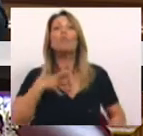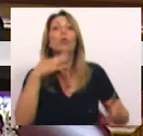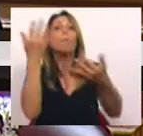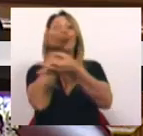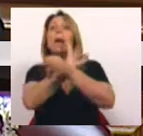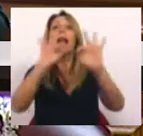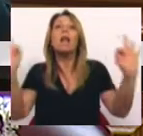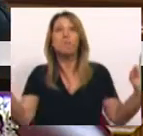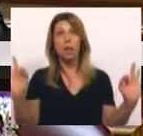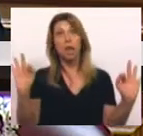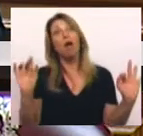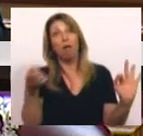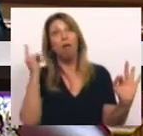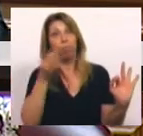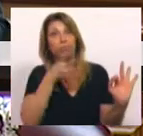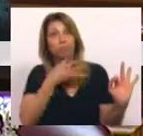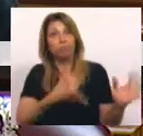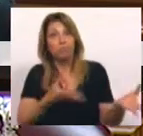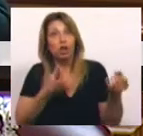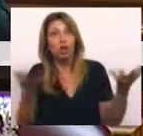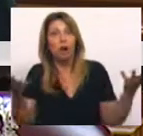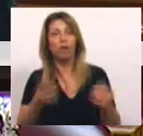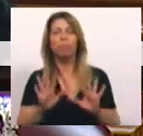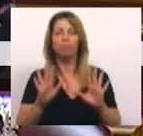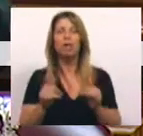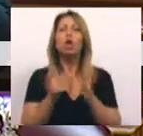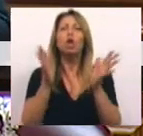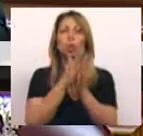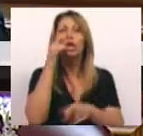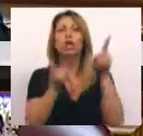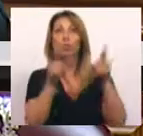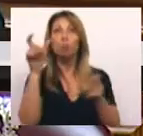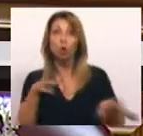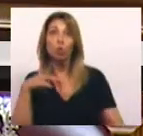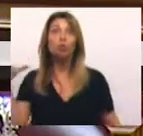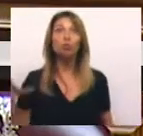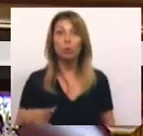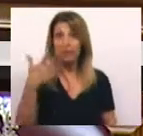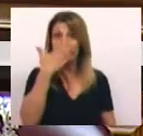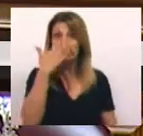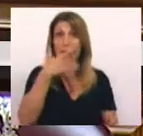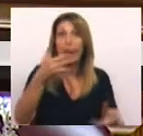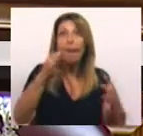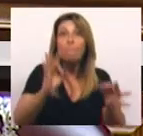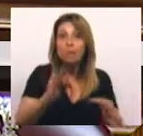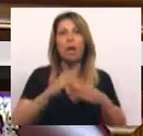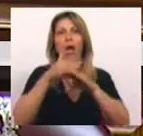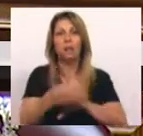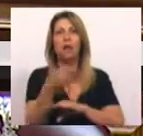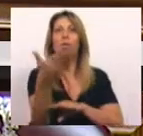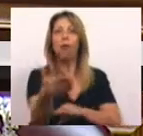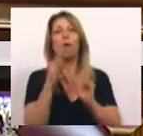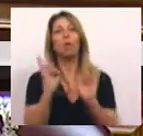que todos os portugueses teriam, em caso de necessidade, acesso aos cuidados